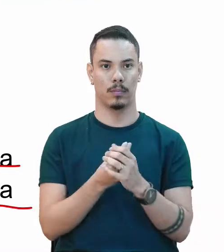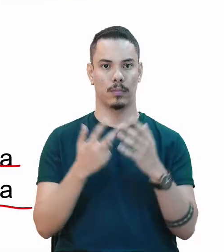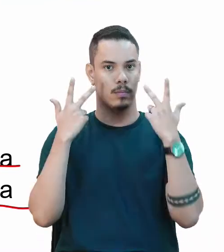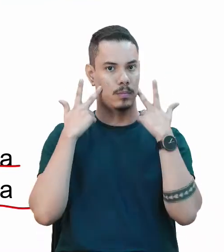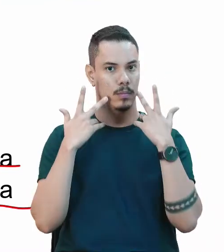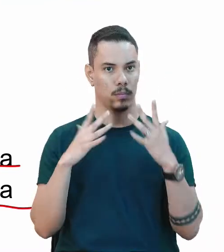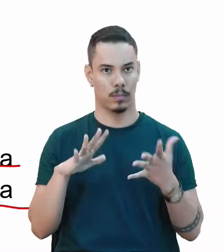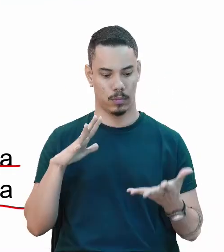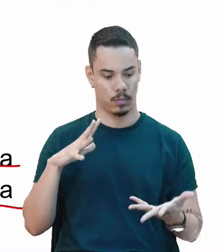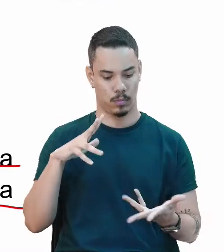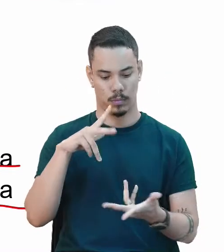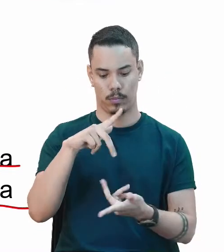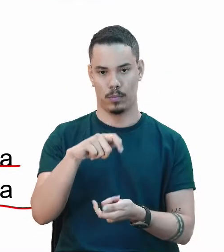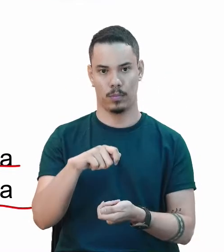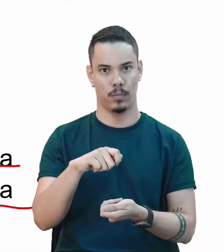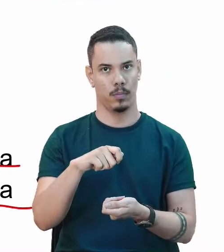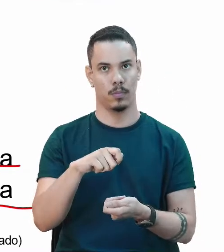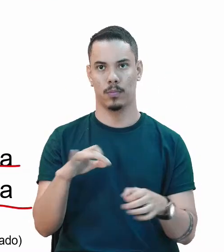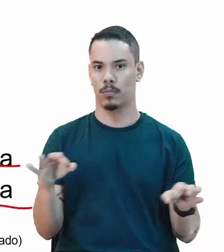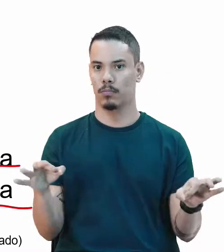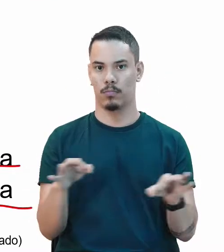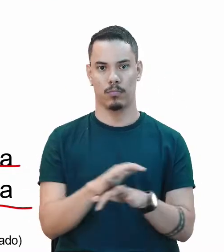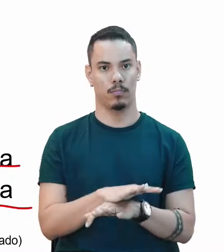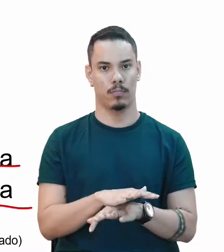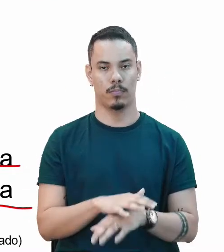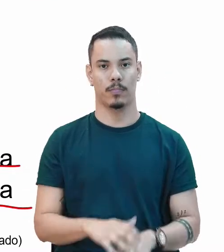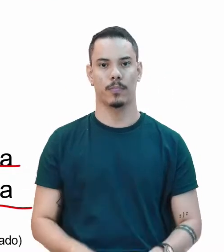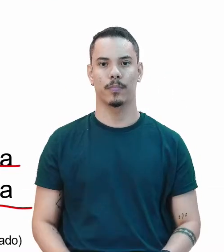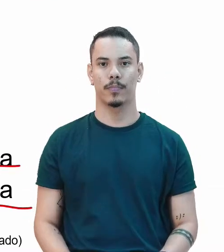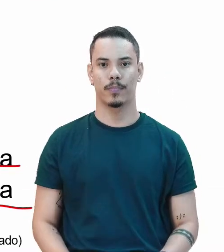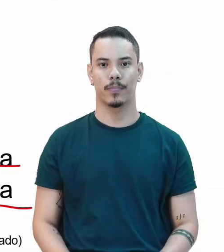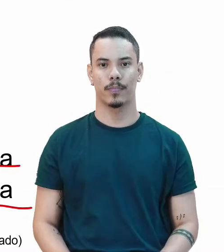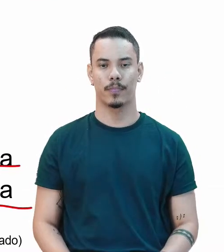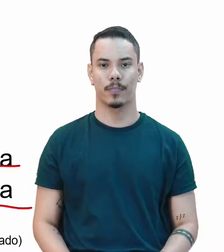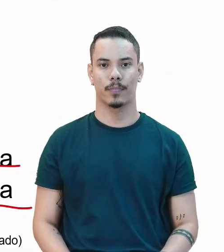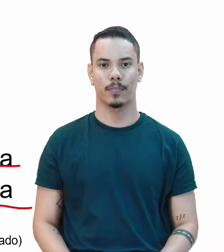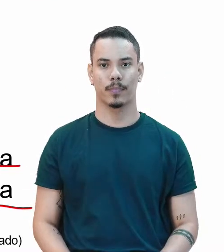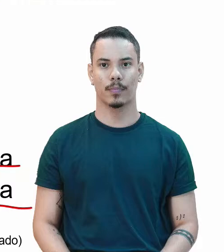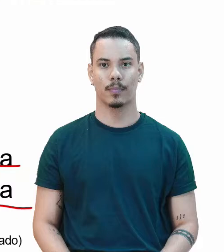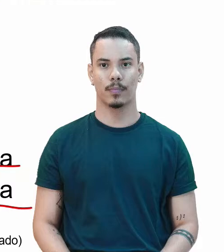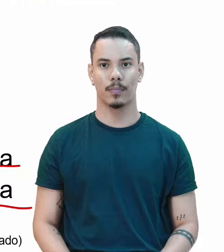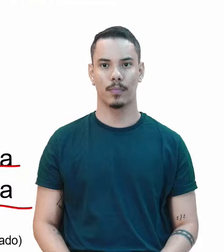natureza do universo. Então, a natureza